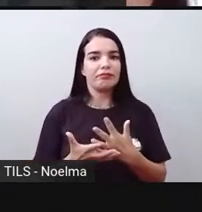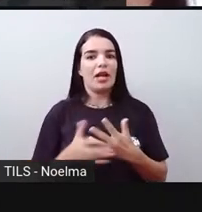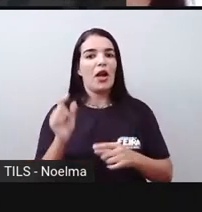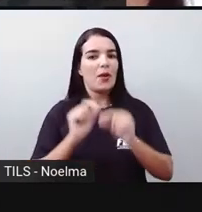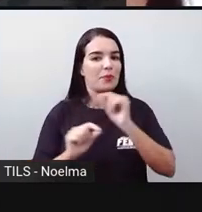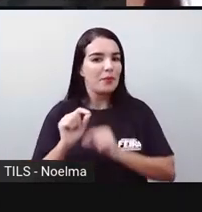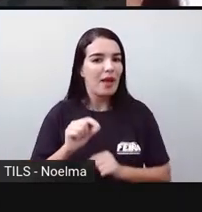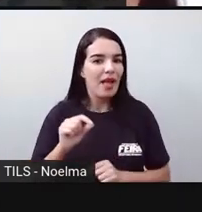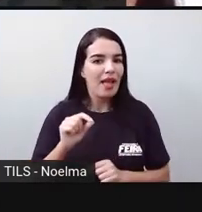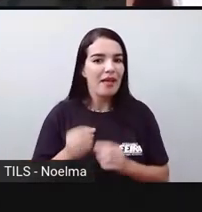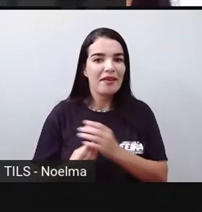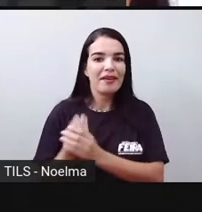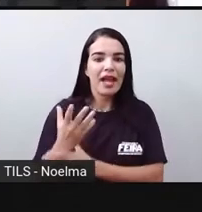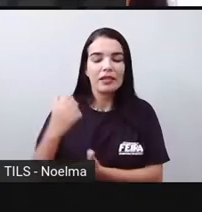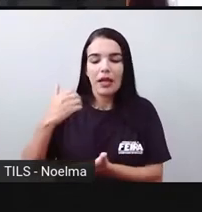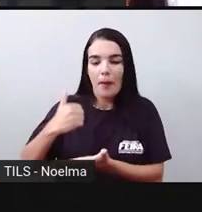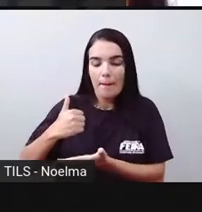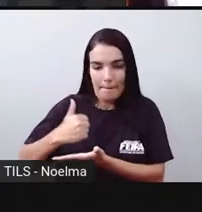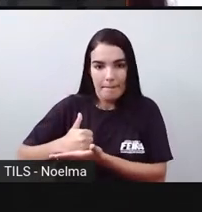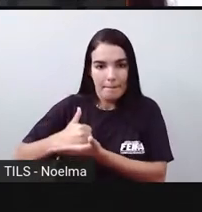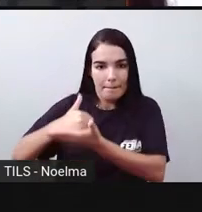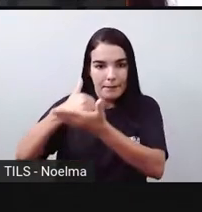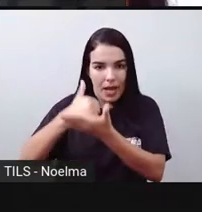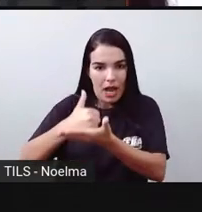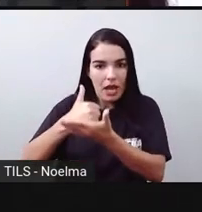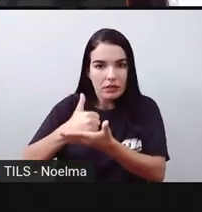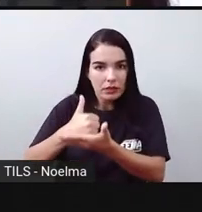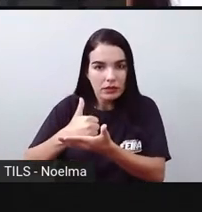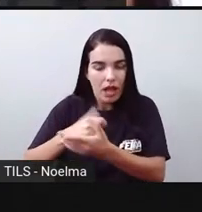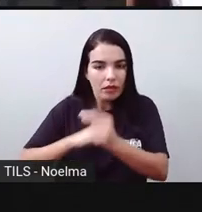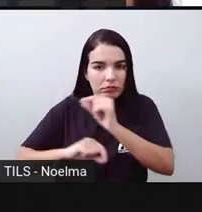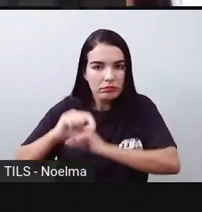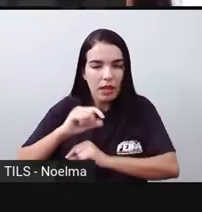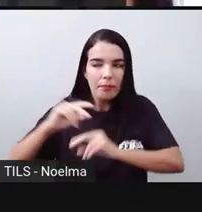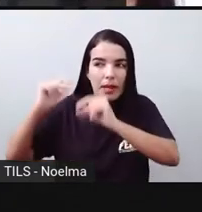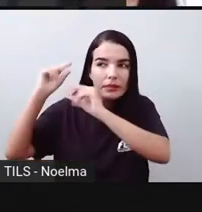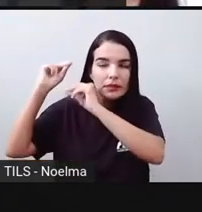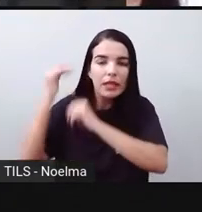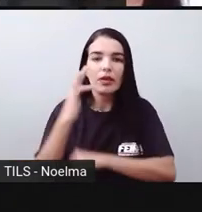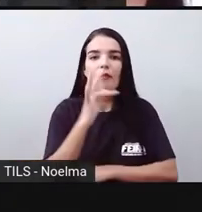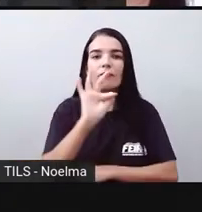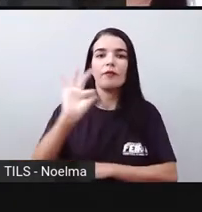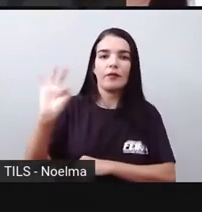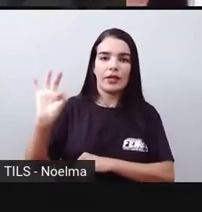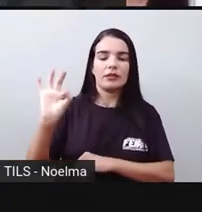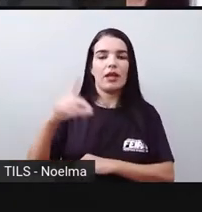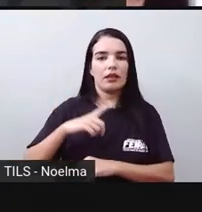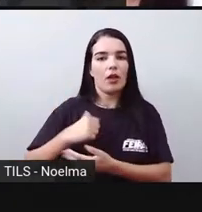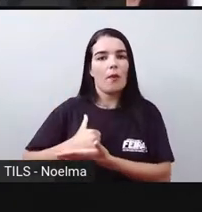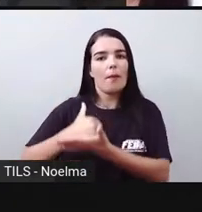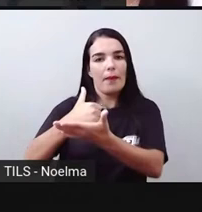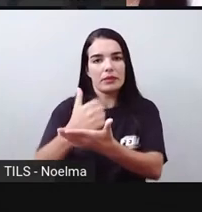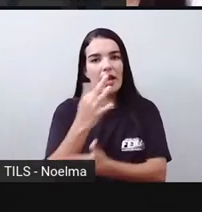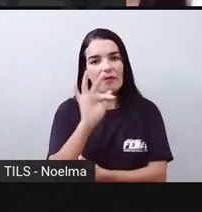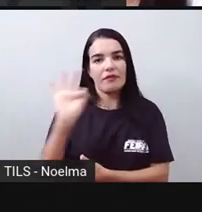foi criada com base no método criado pelos franceses no século XVIII.